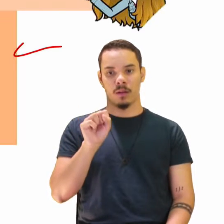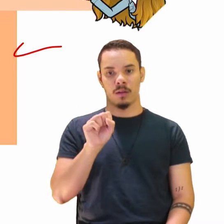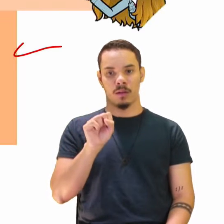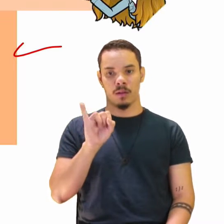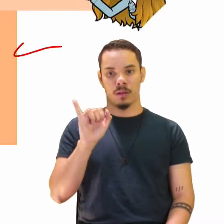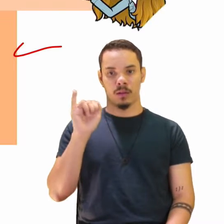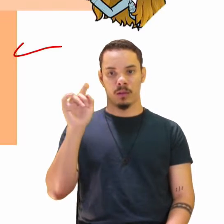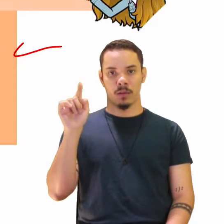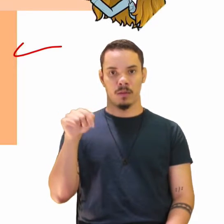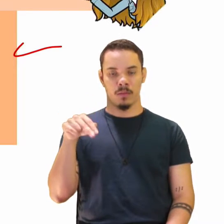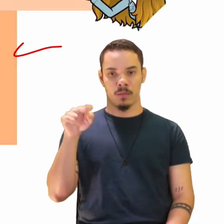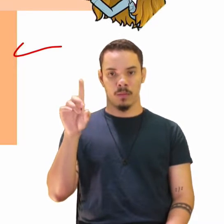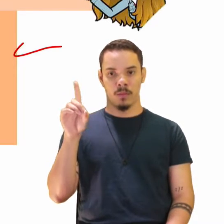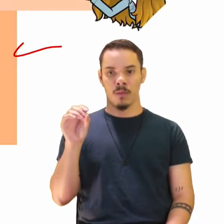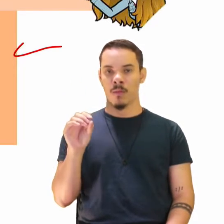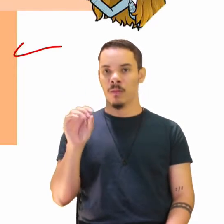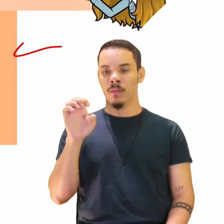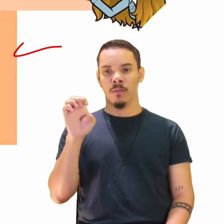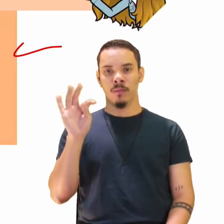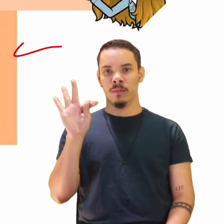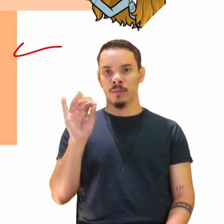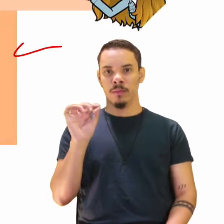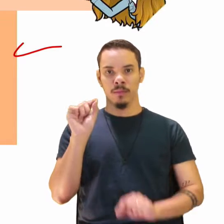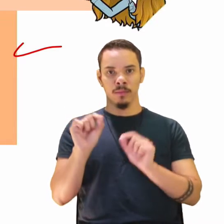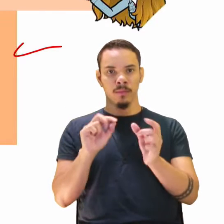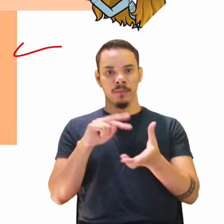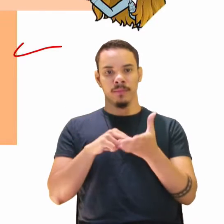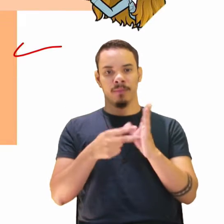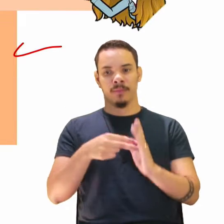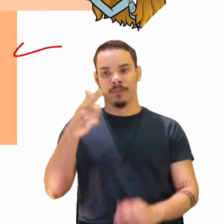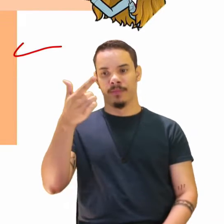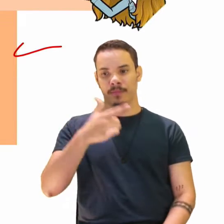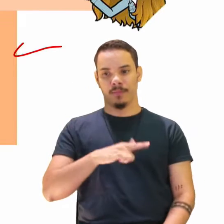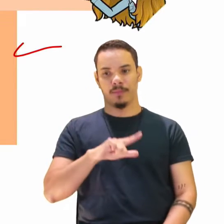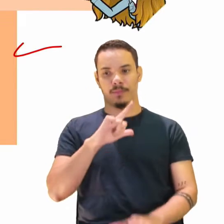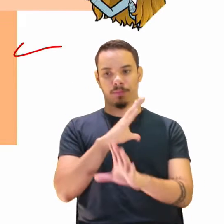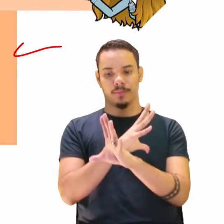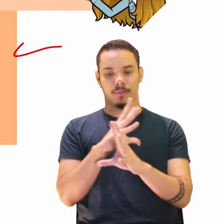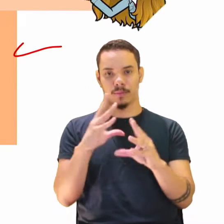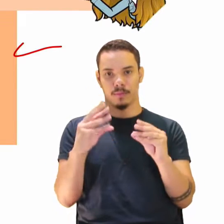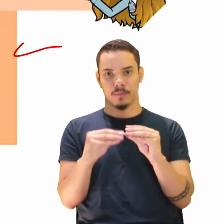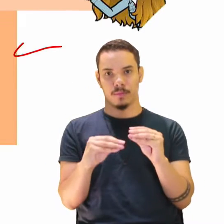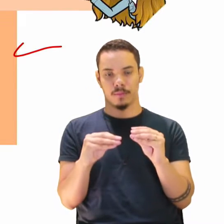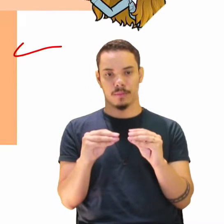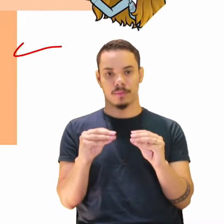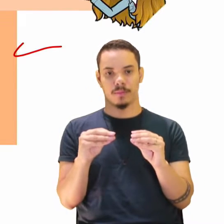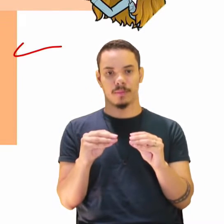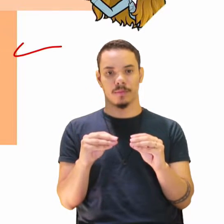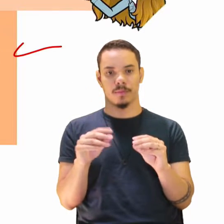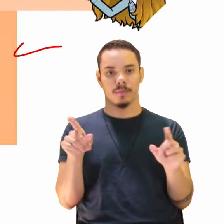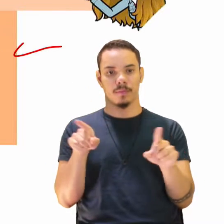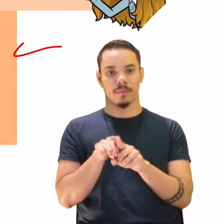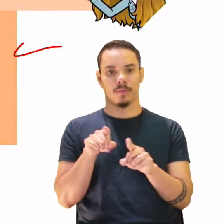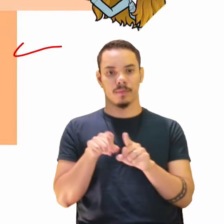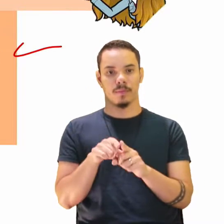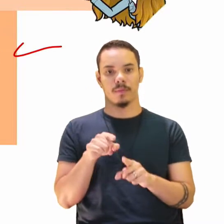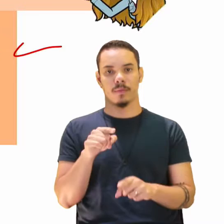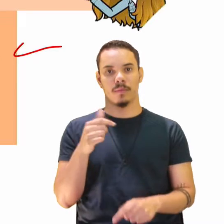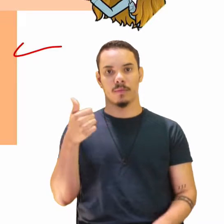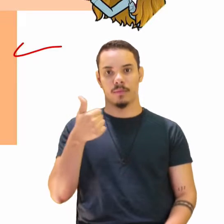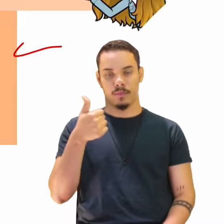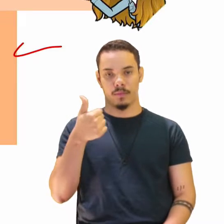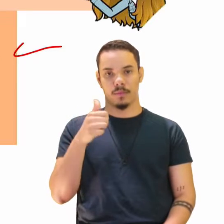fala polissíndeto, repetição de conjunção. Anáfora,